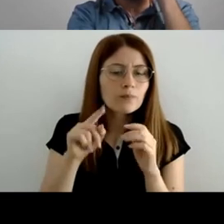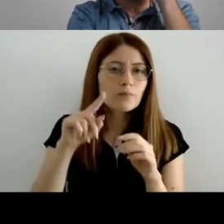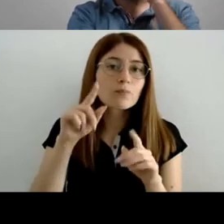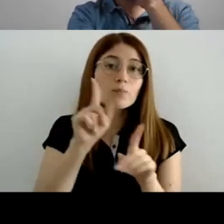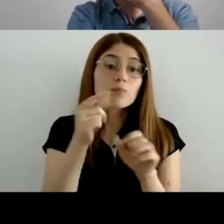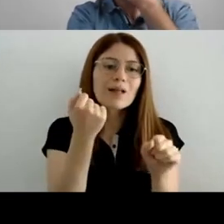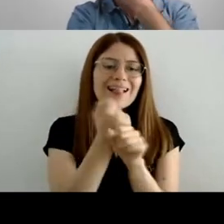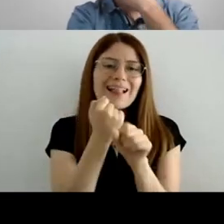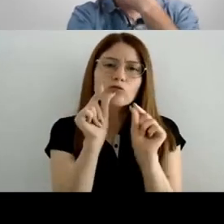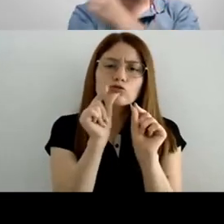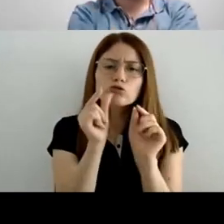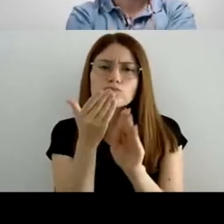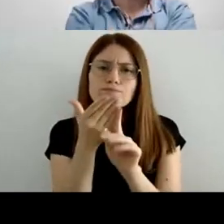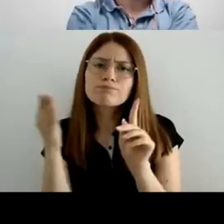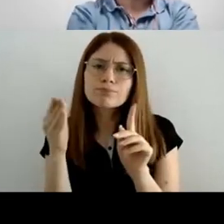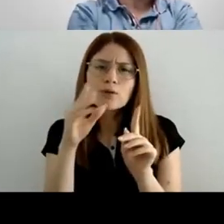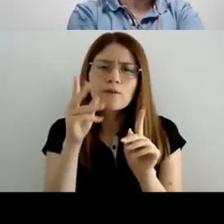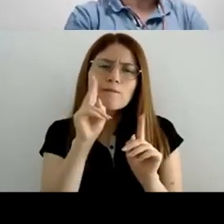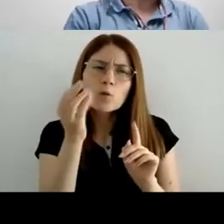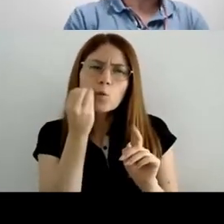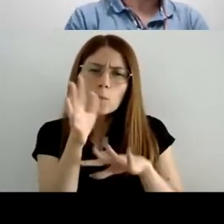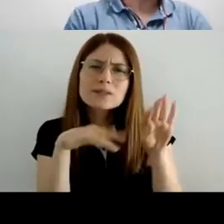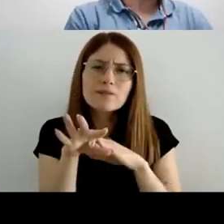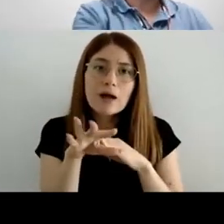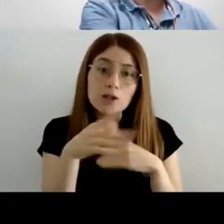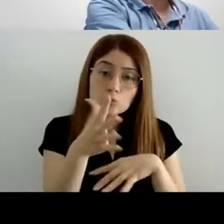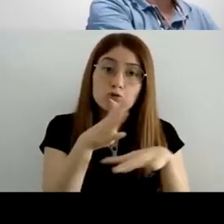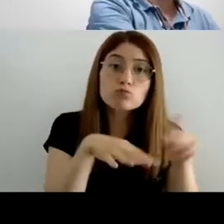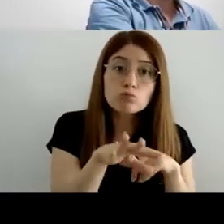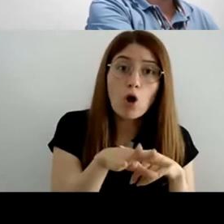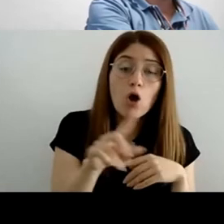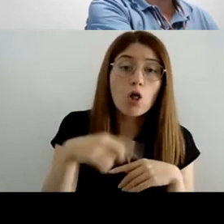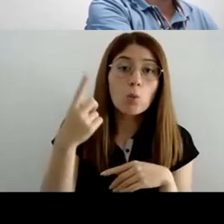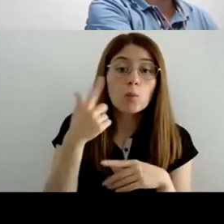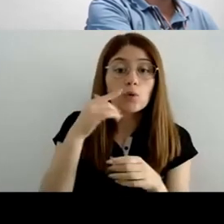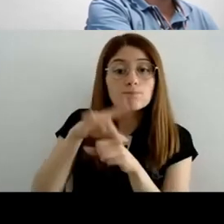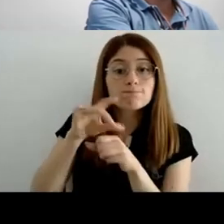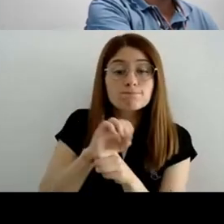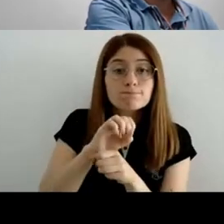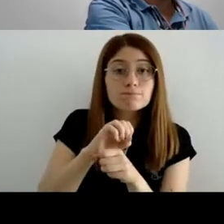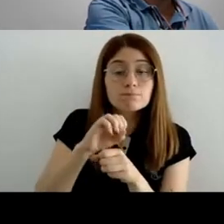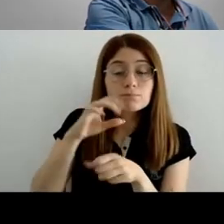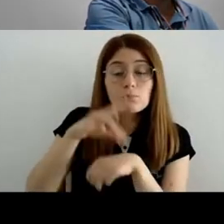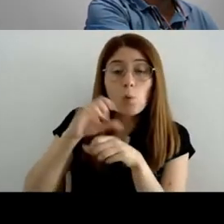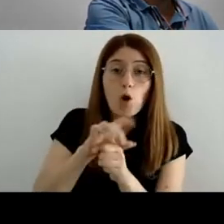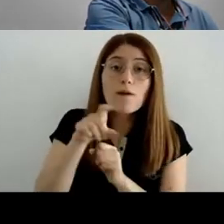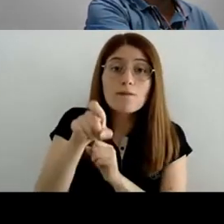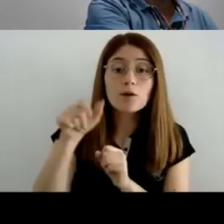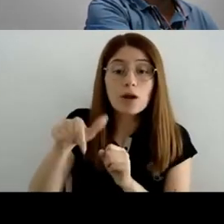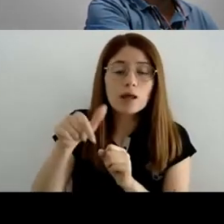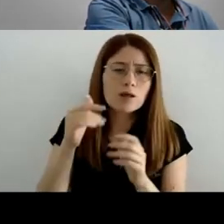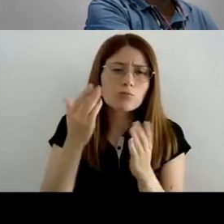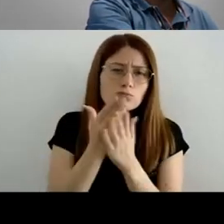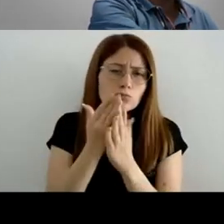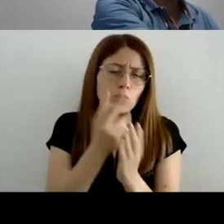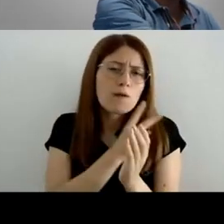bocadinho fora, e eles vão à procura de como é que se fazem, e fazem. E se calhar o Covid, pelo menos a nós em ensino superior, como um modelo de avaliação, as tarefas